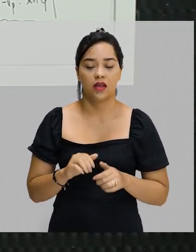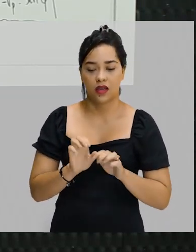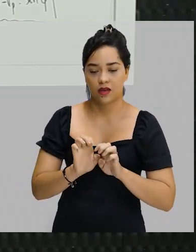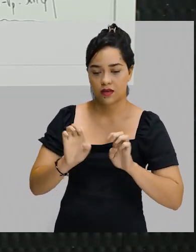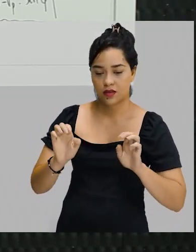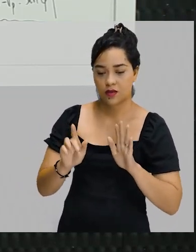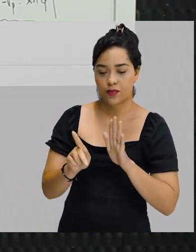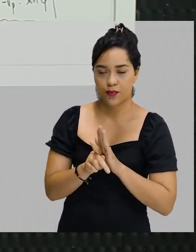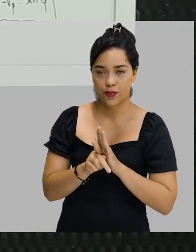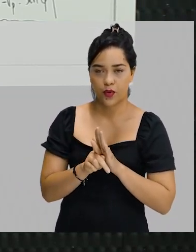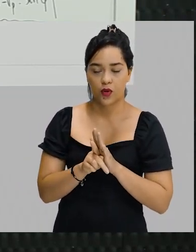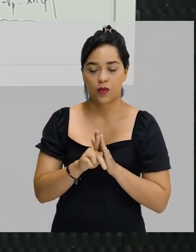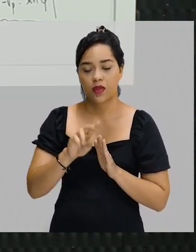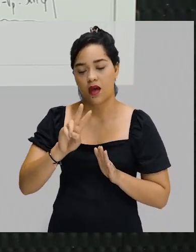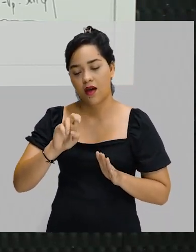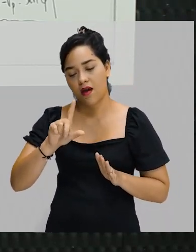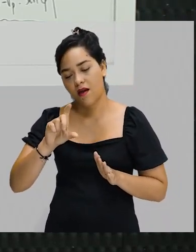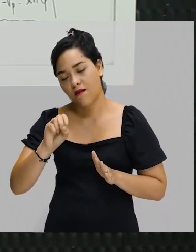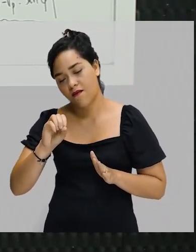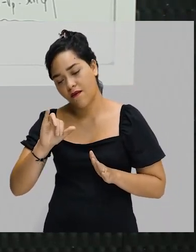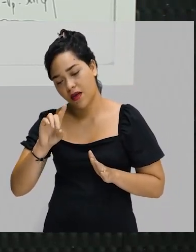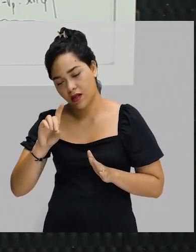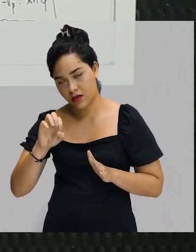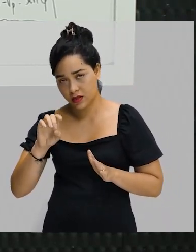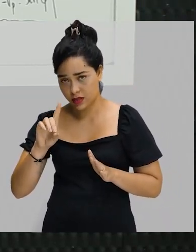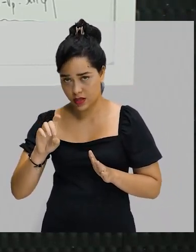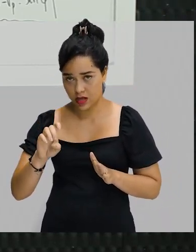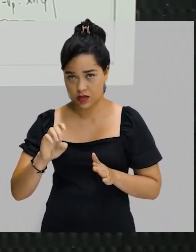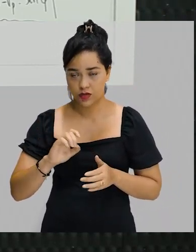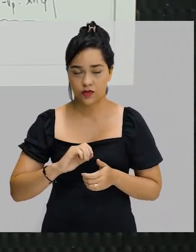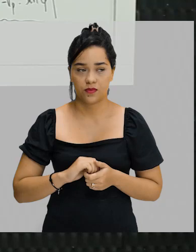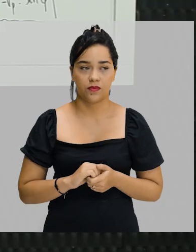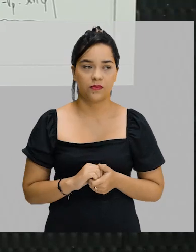equação da velocidade.